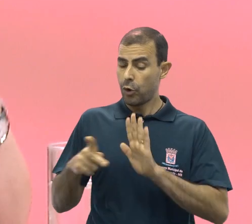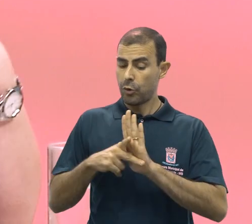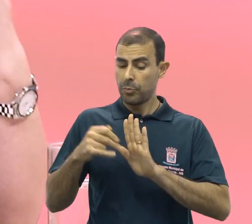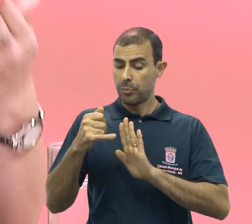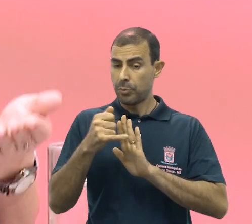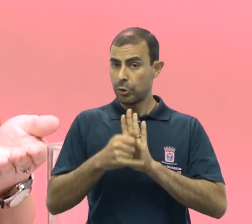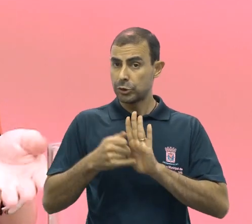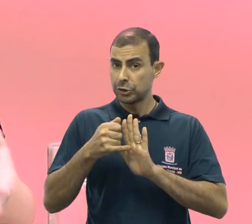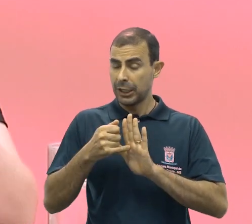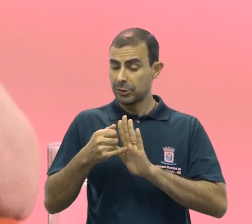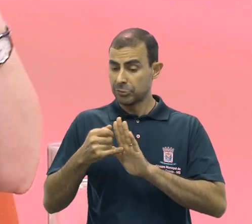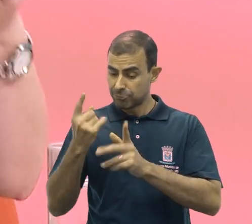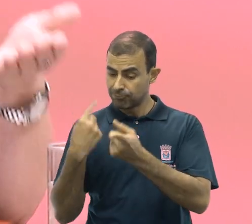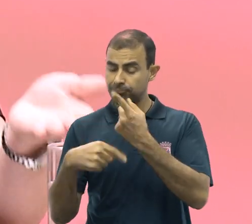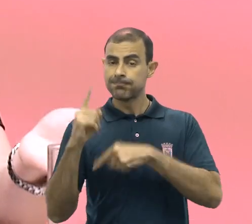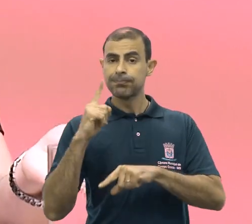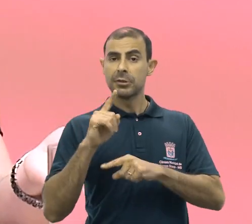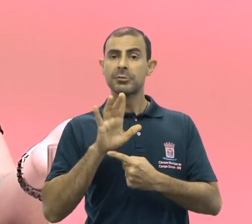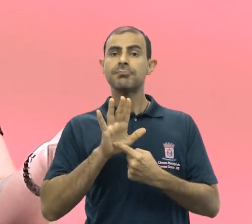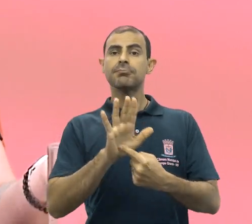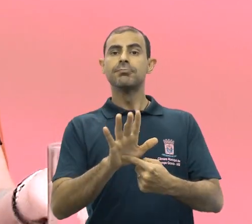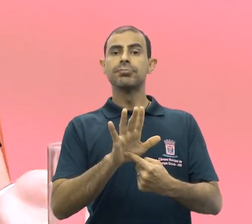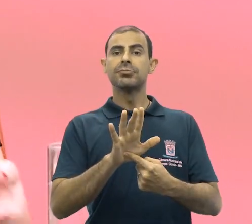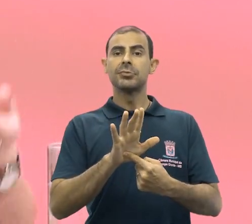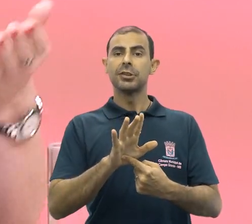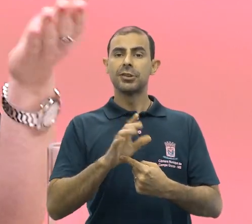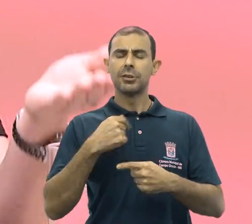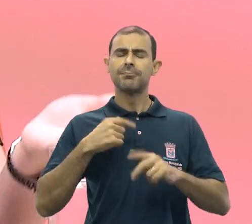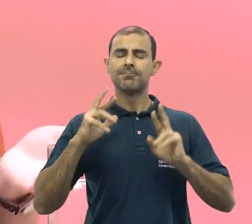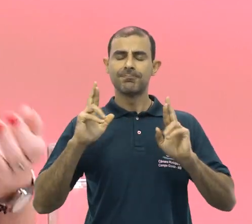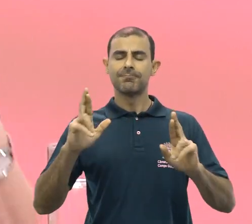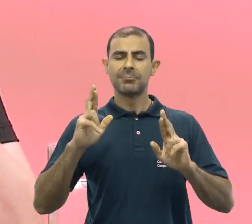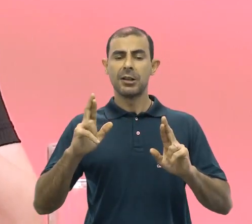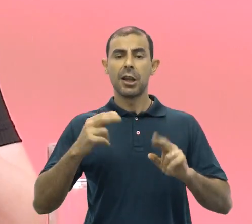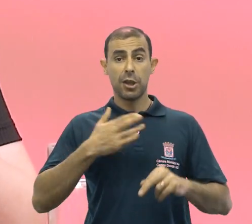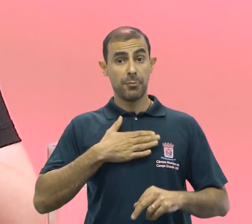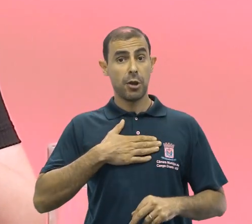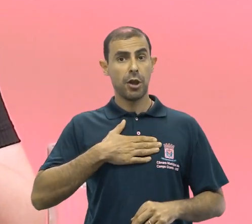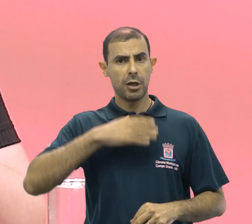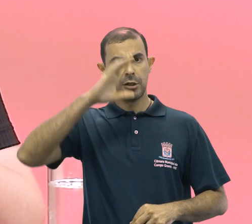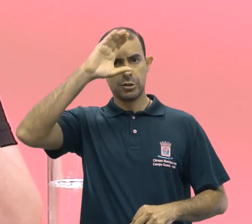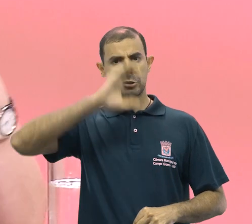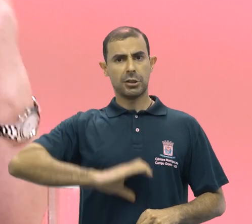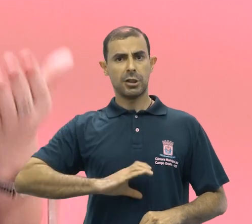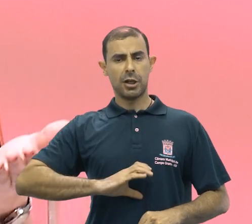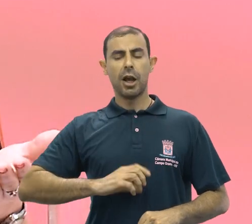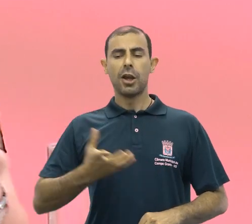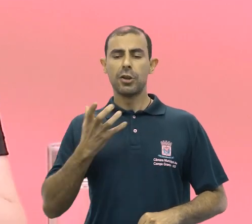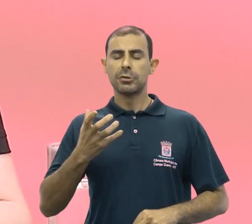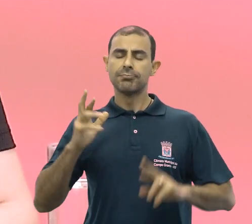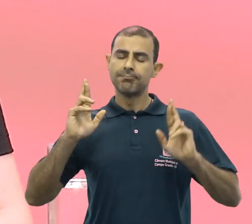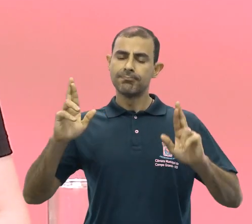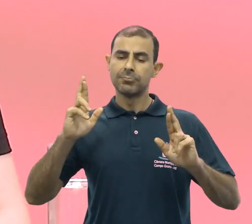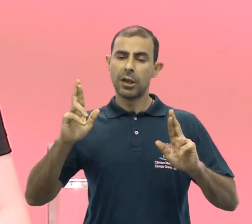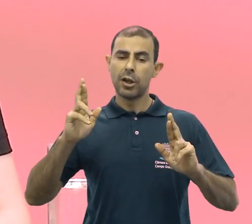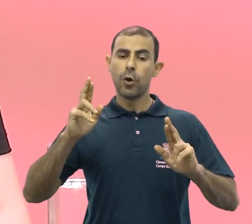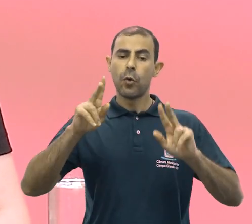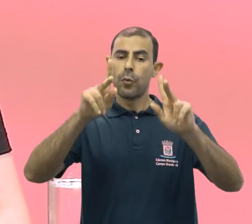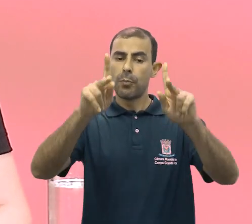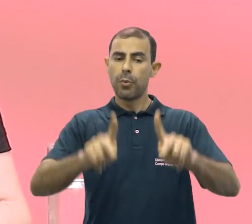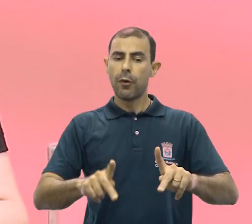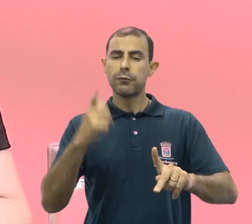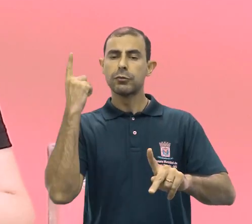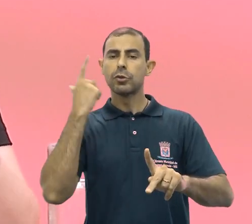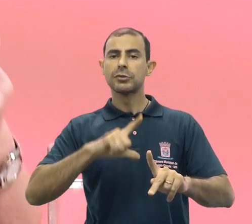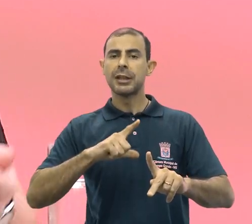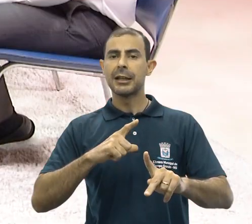que vem trazendo resultado e aí levantou ainda mais uma outra bandeira que eu espero, como cidadã, que a população possa ter acesso a